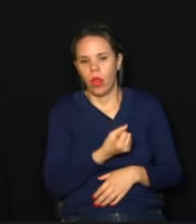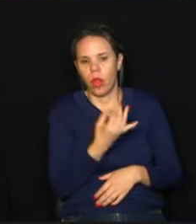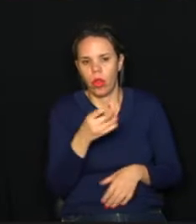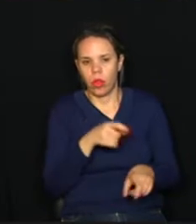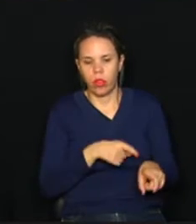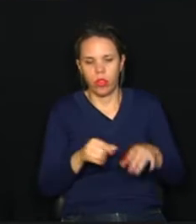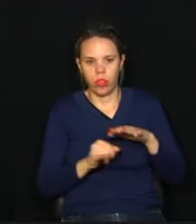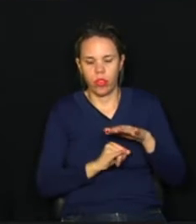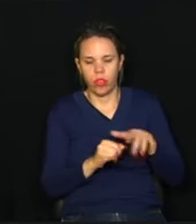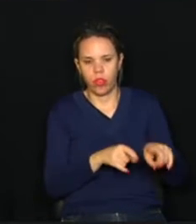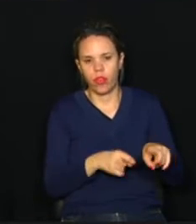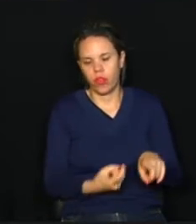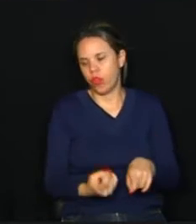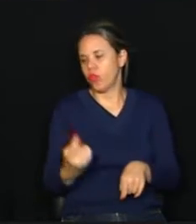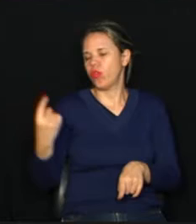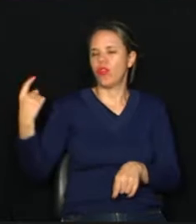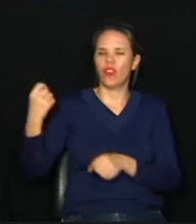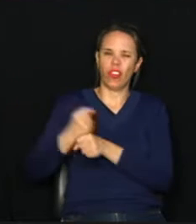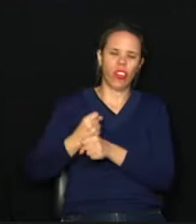Agronômico lá atrás,